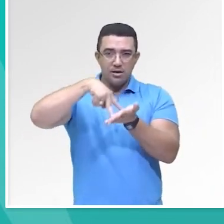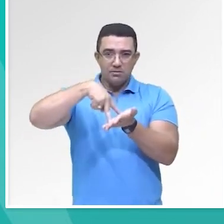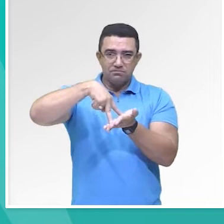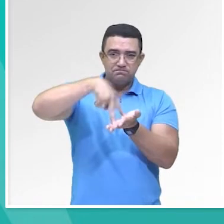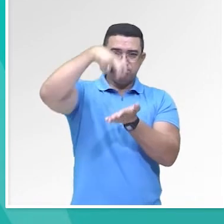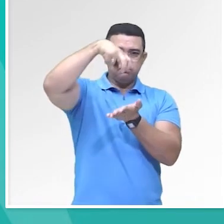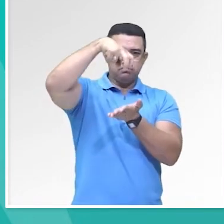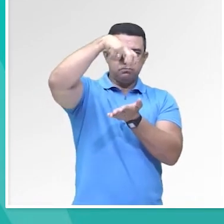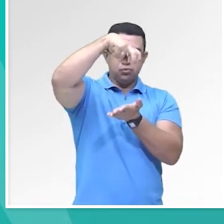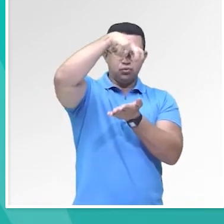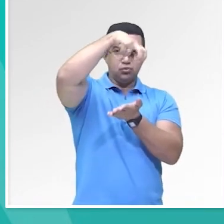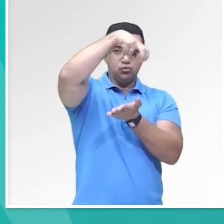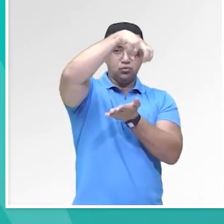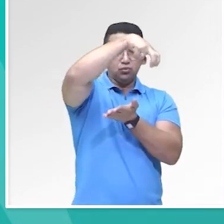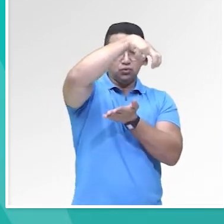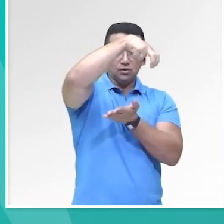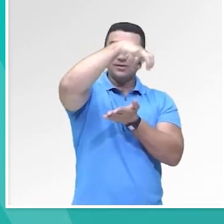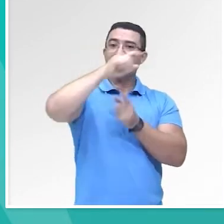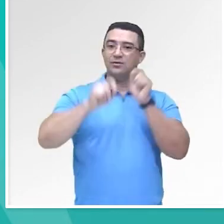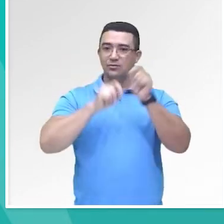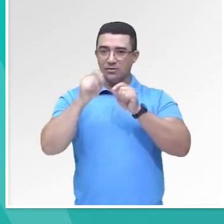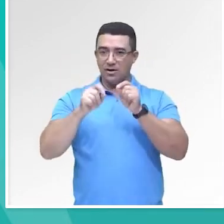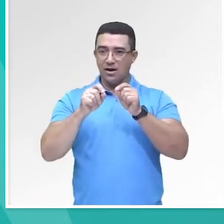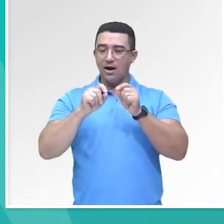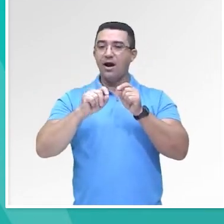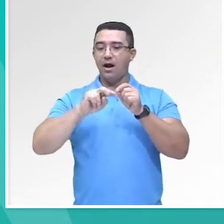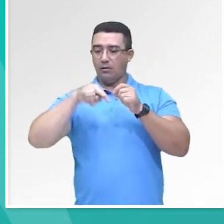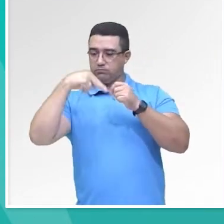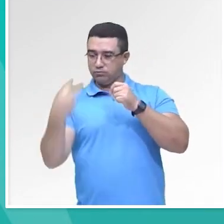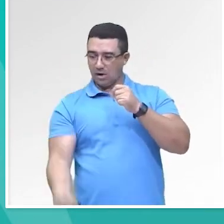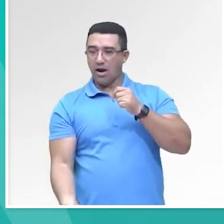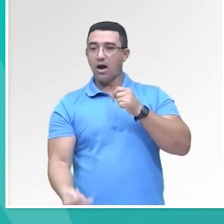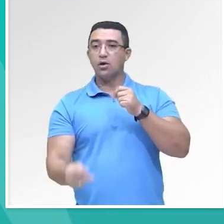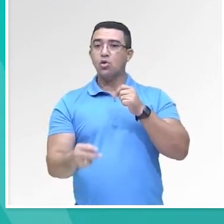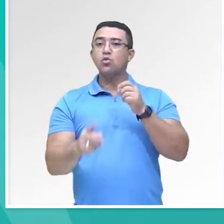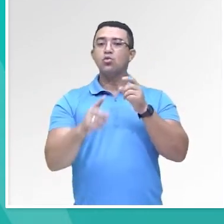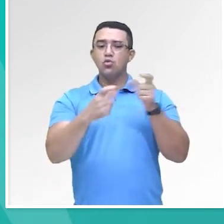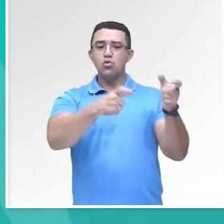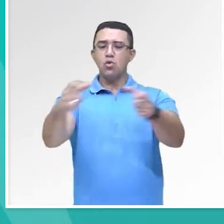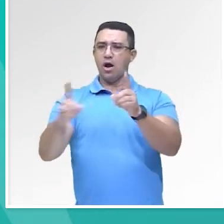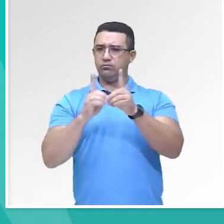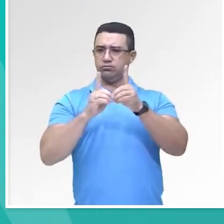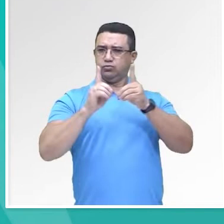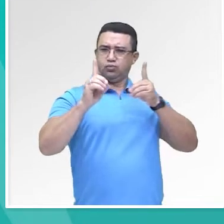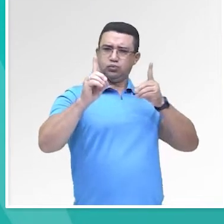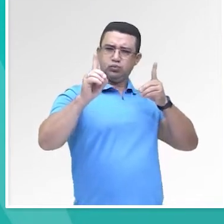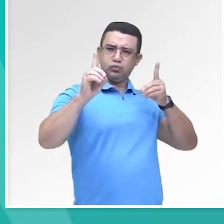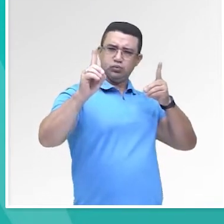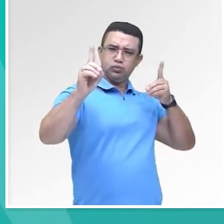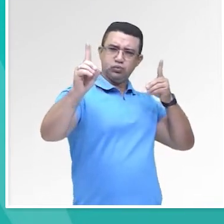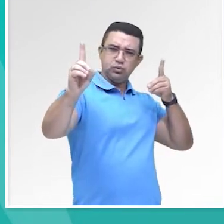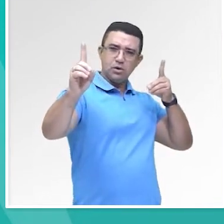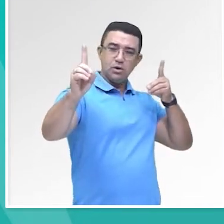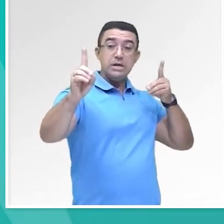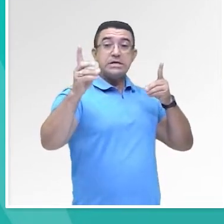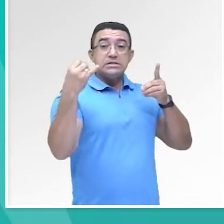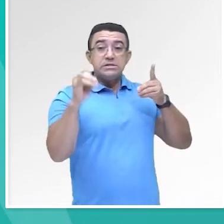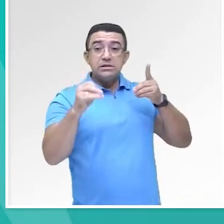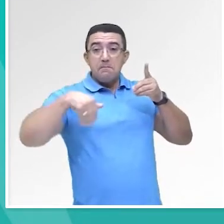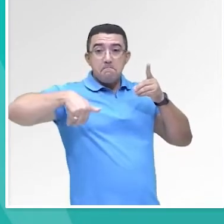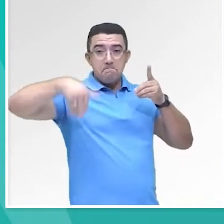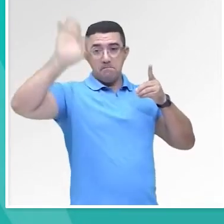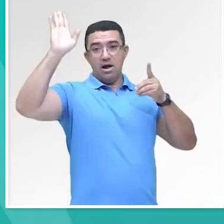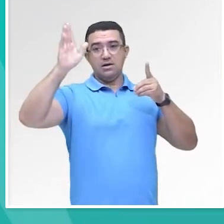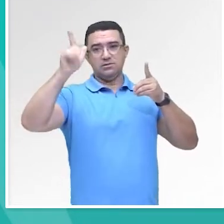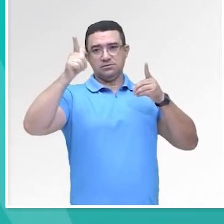que saltar caindo no local mais distante possível, tá? O vencedor da prova